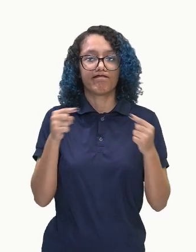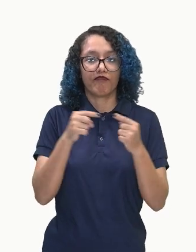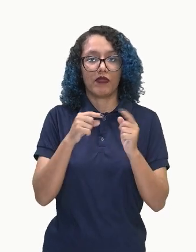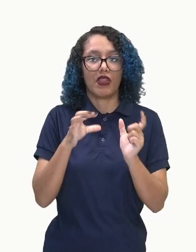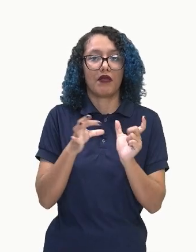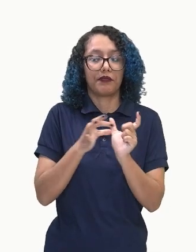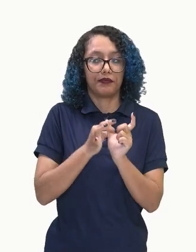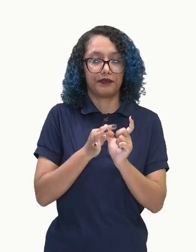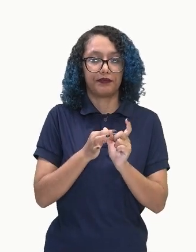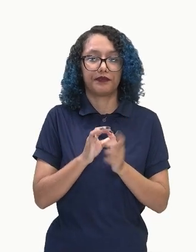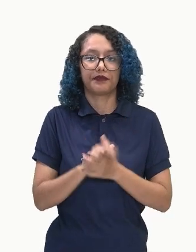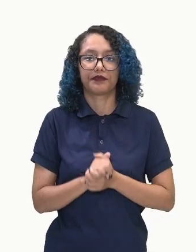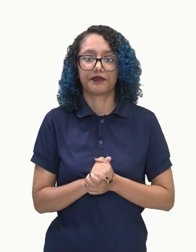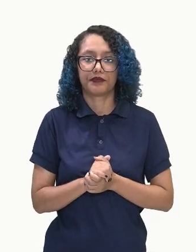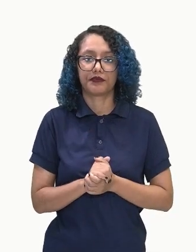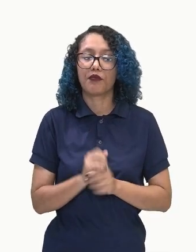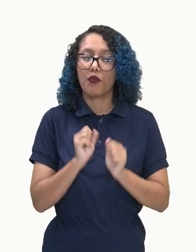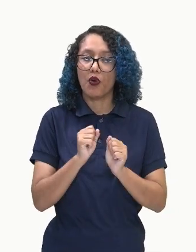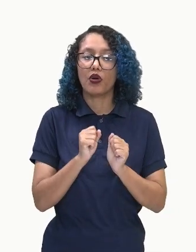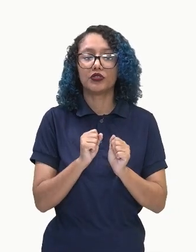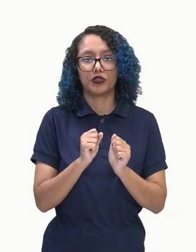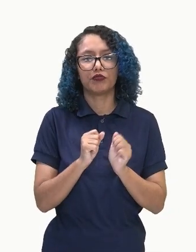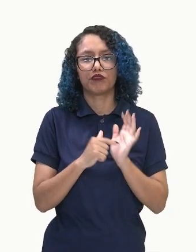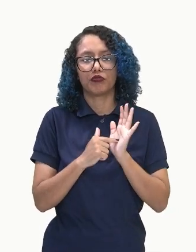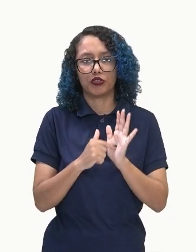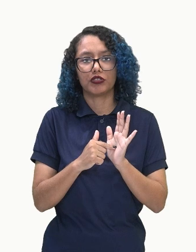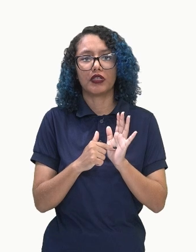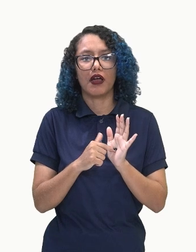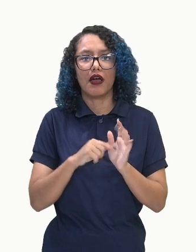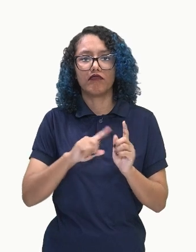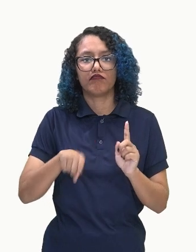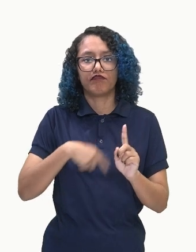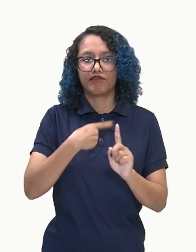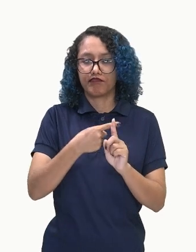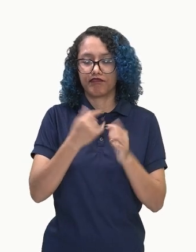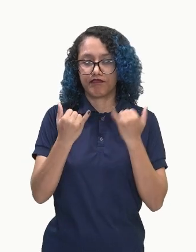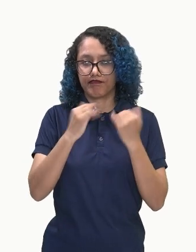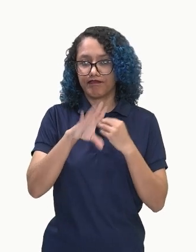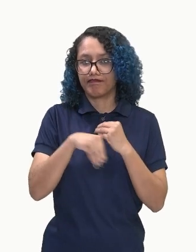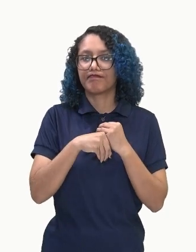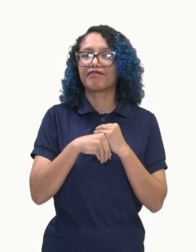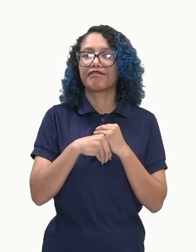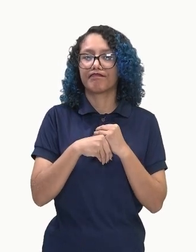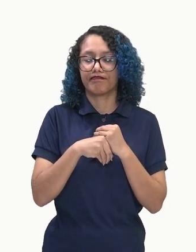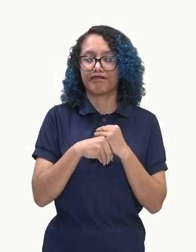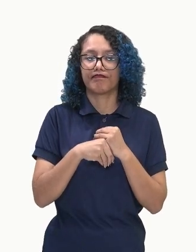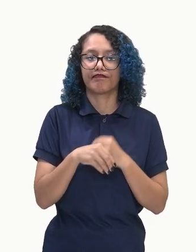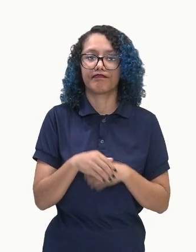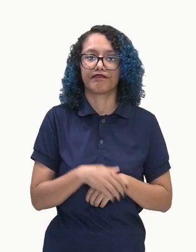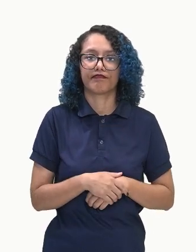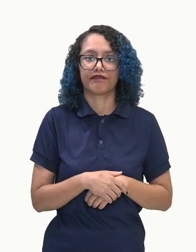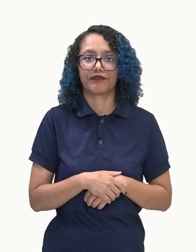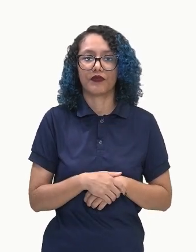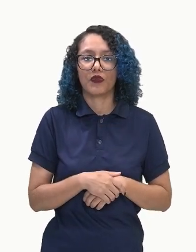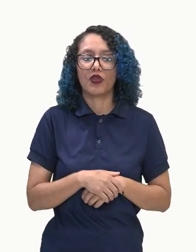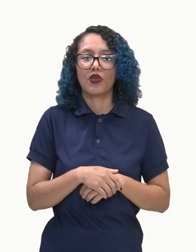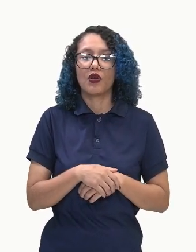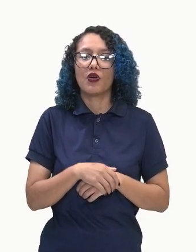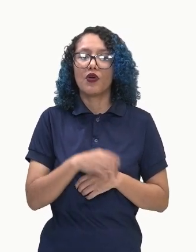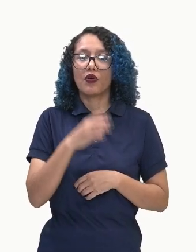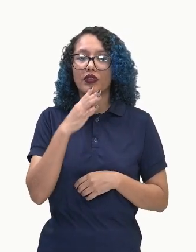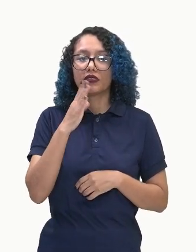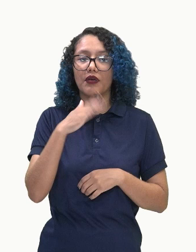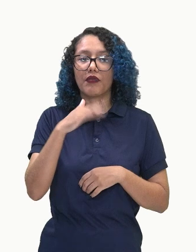ligação. Então, elas podem indicar a adição para acrescentar informações, as mais conhecidas, additionally,